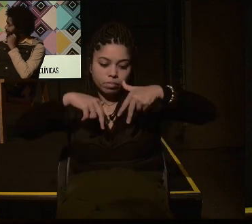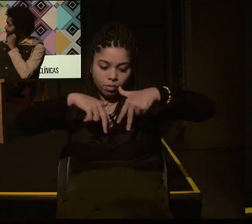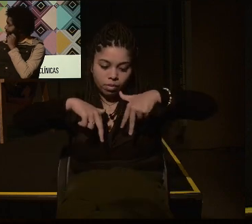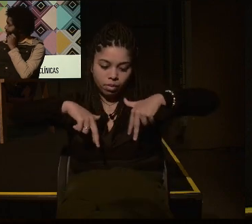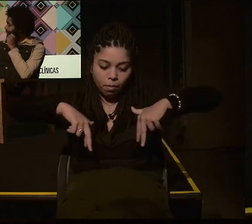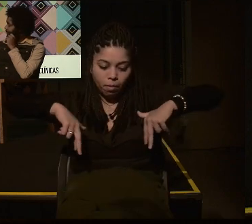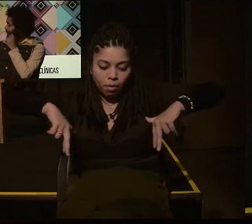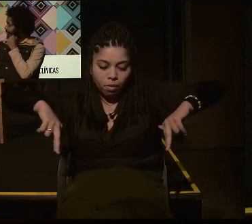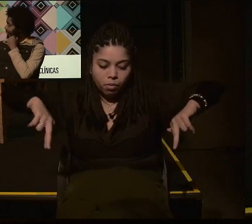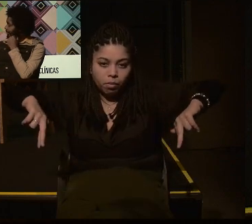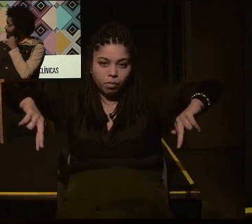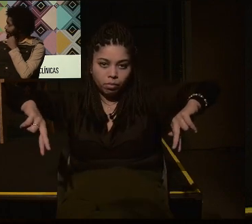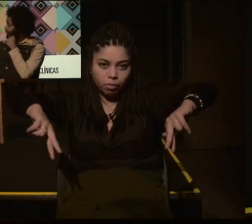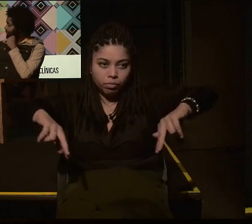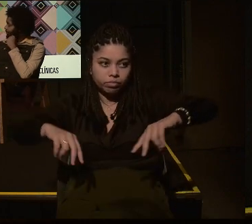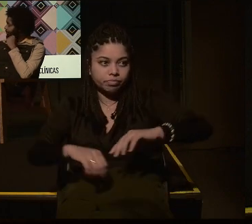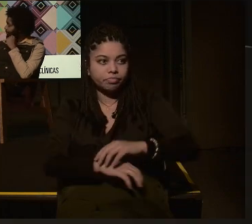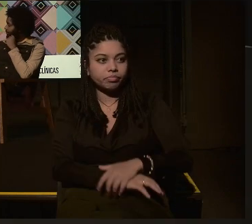E aí,